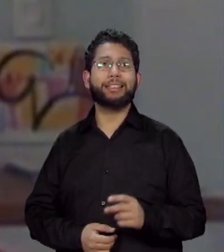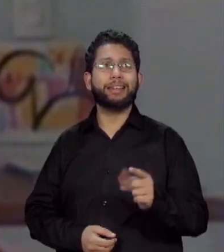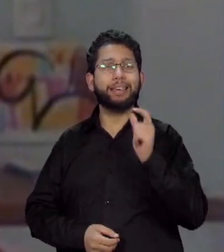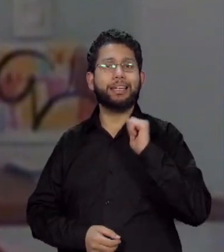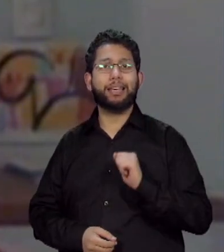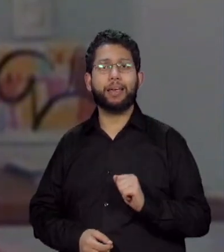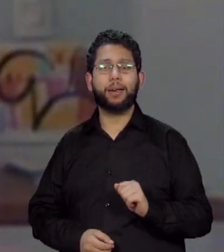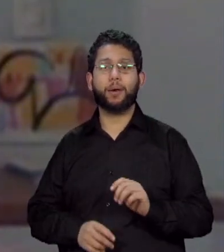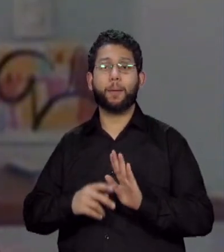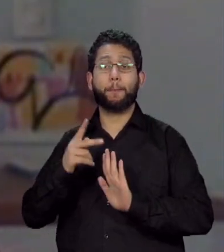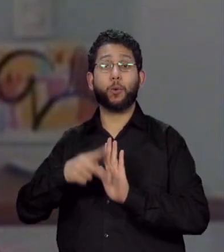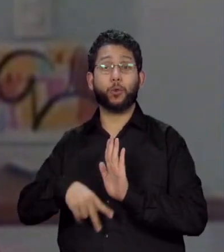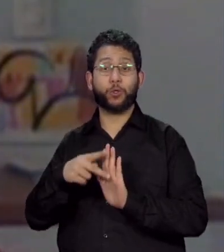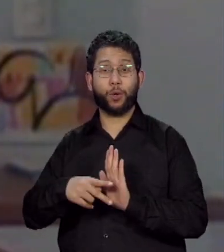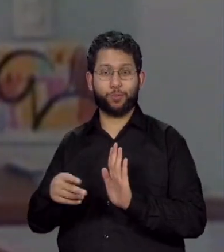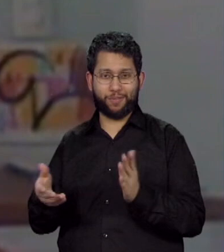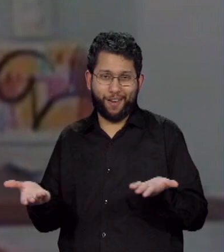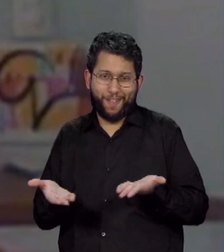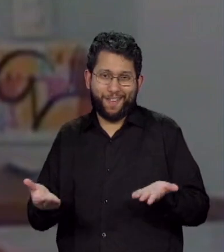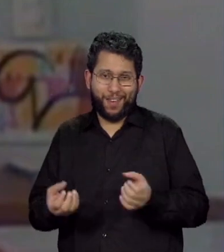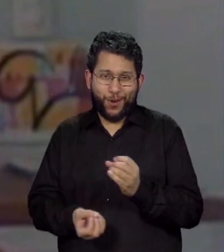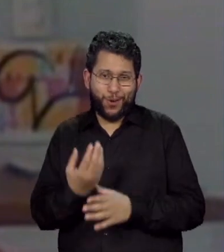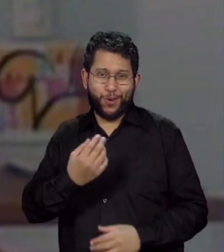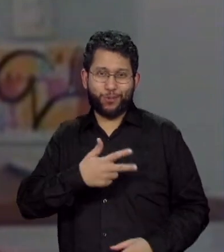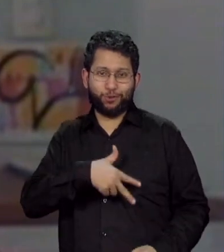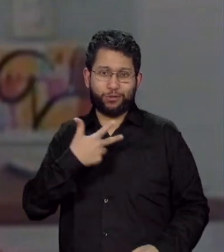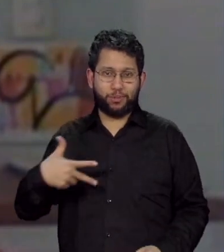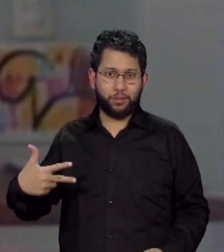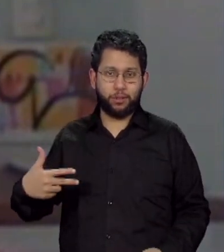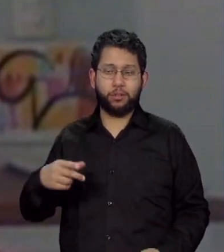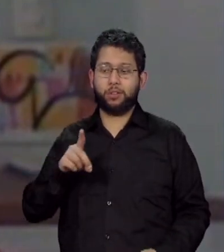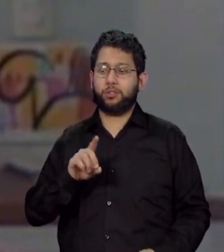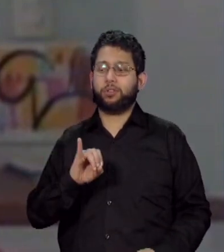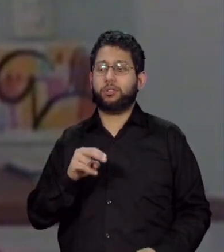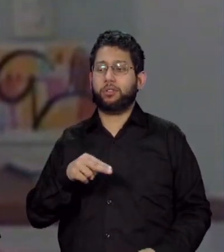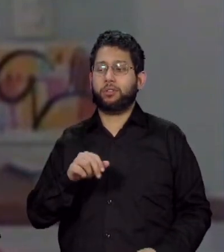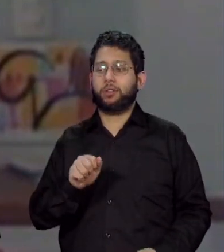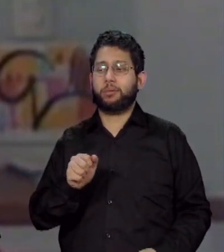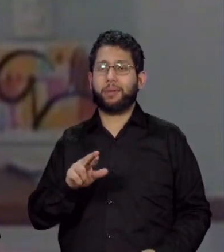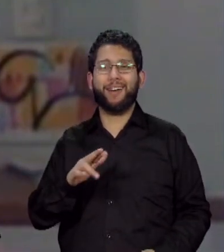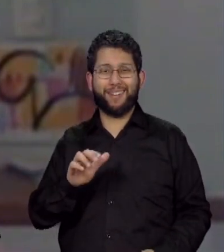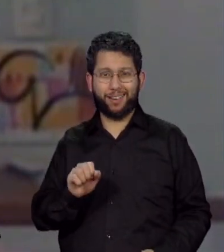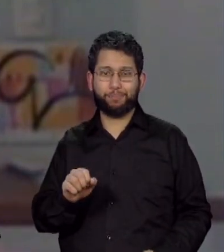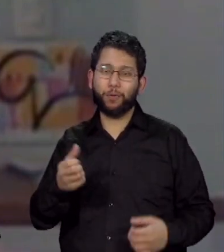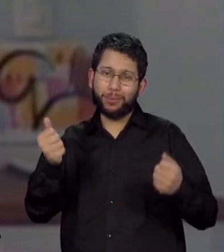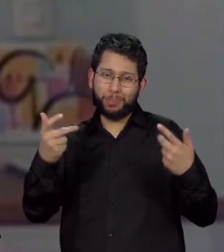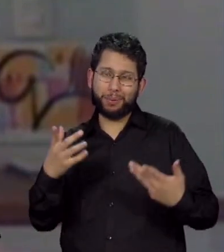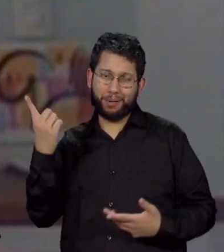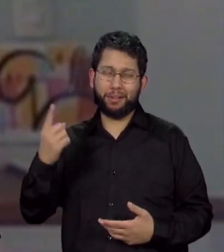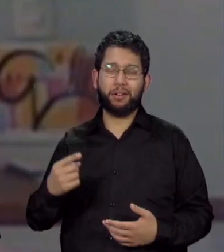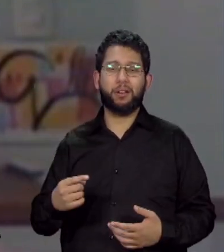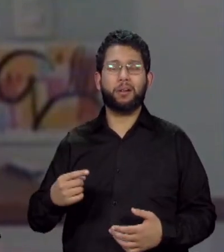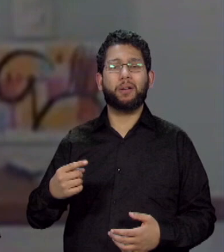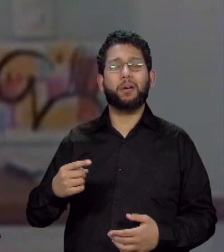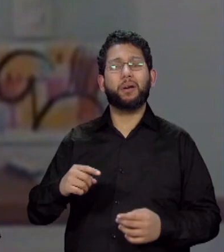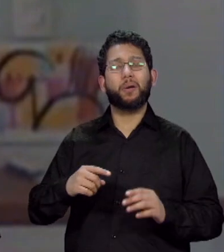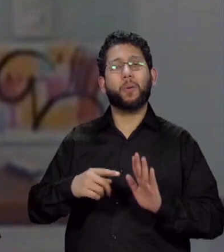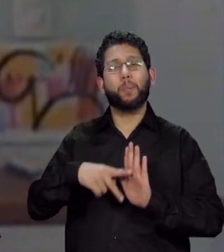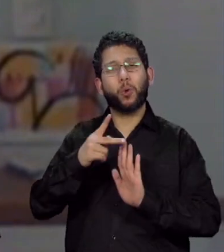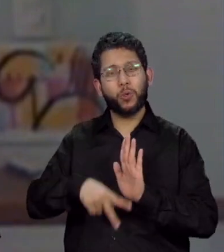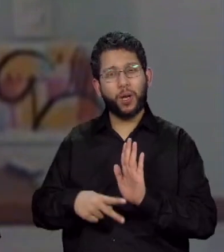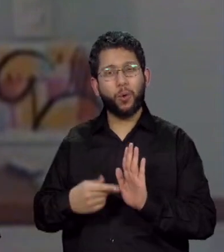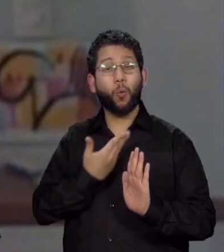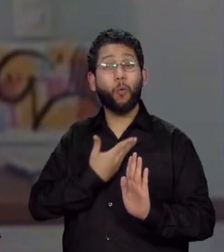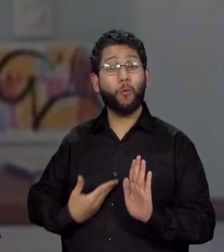Com esse projeto agora da Dinamarca, é um projeto, vou falar um pouquinho dele. É um projeto que o